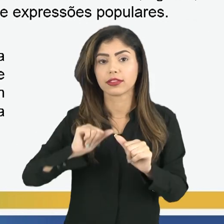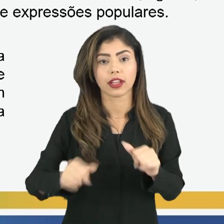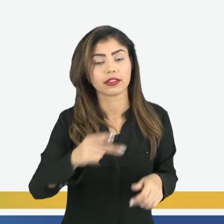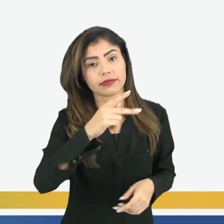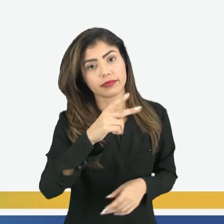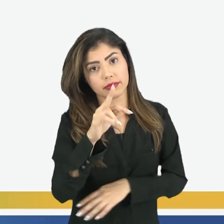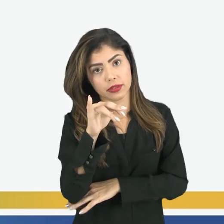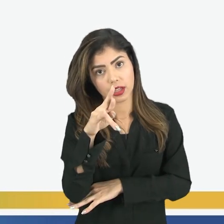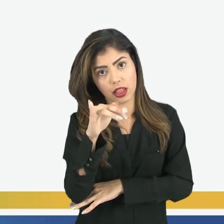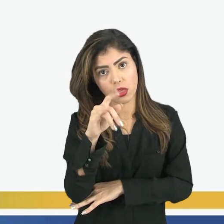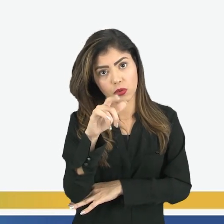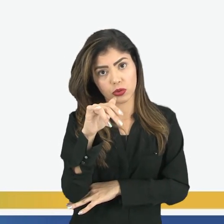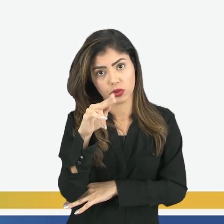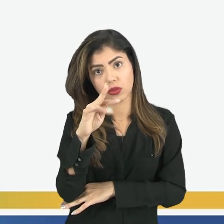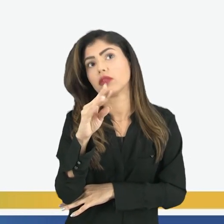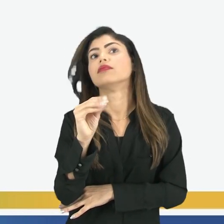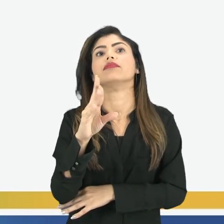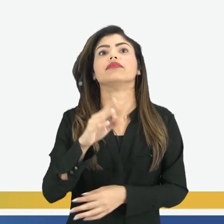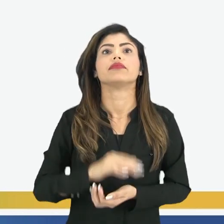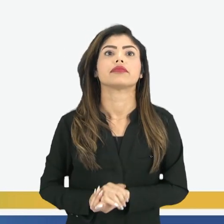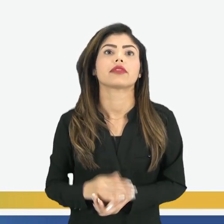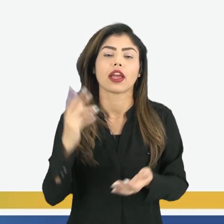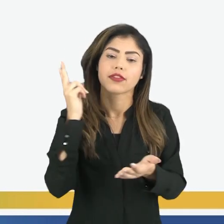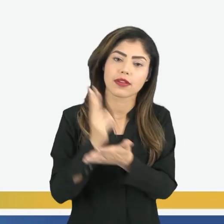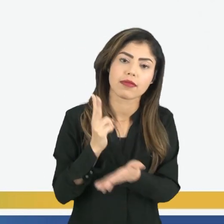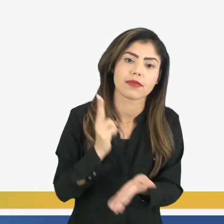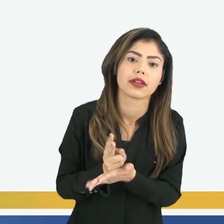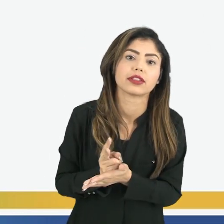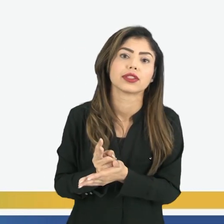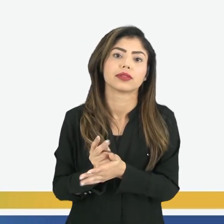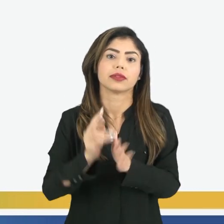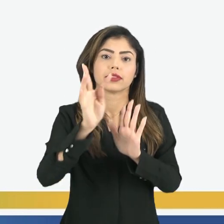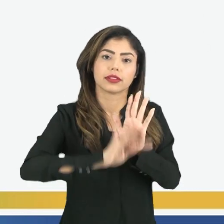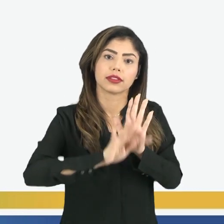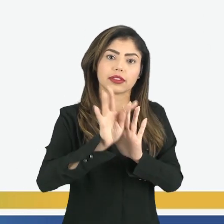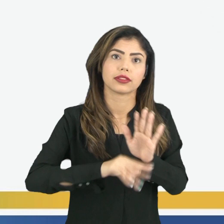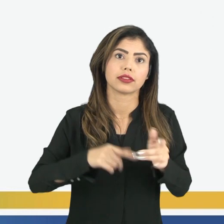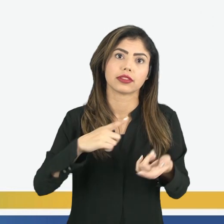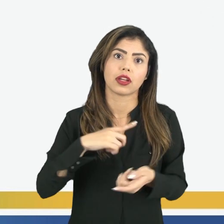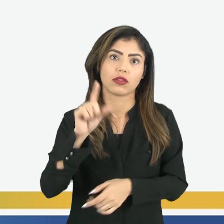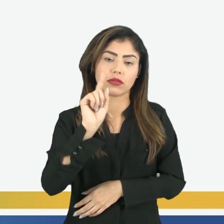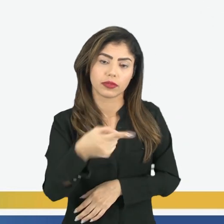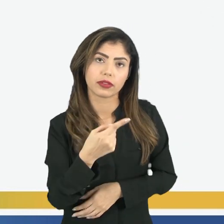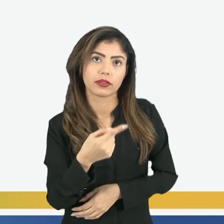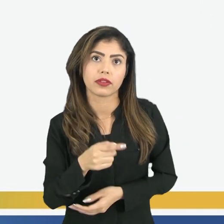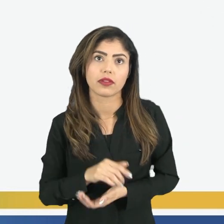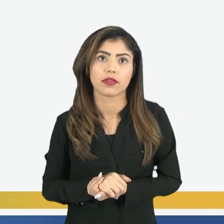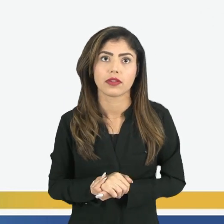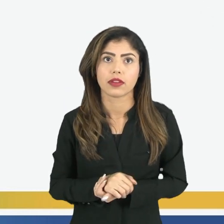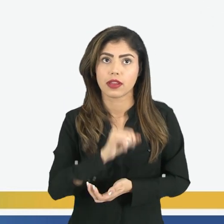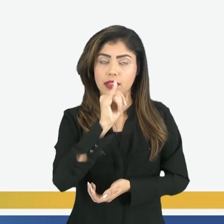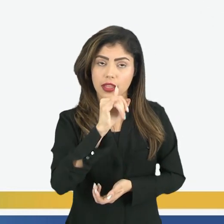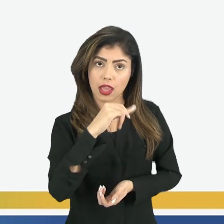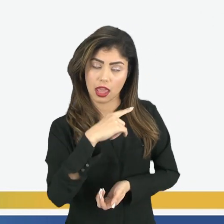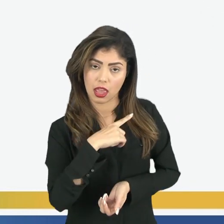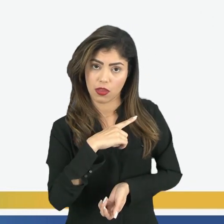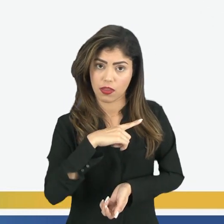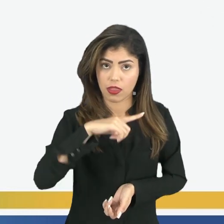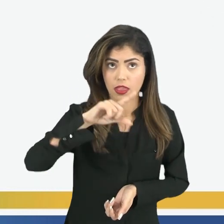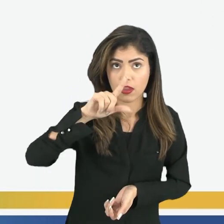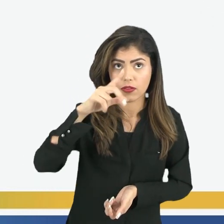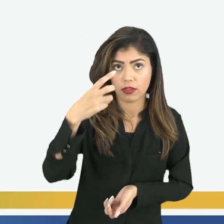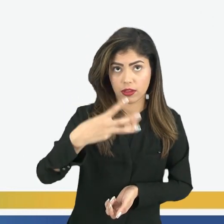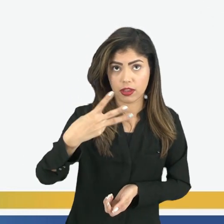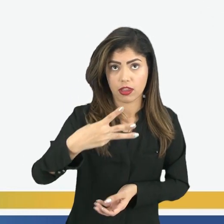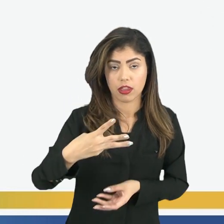interlocutor. Nesse mesmo trecho, temos o uso de vírgulas. Filho, se eu tenho 5 moedas e te dou